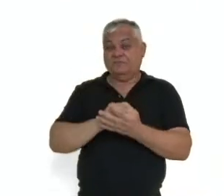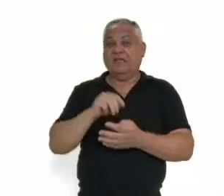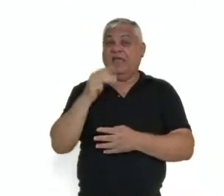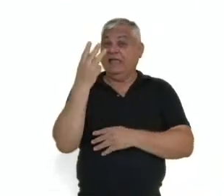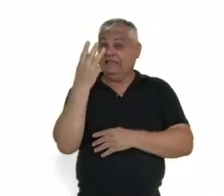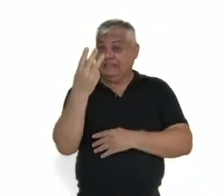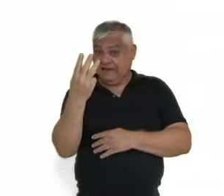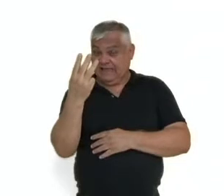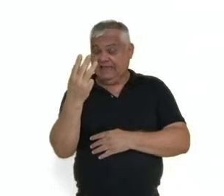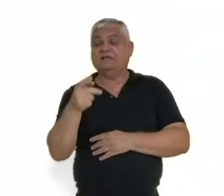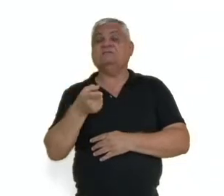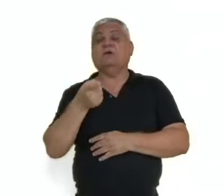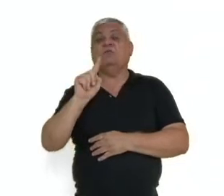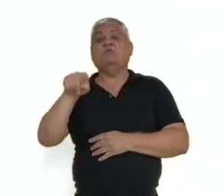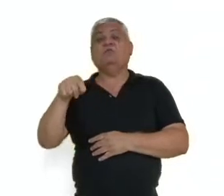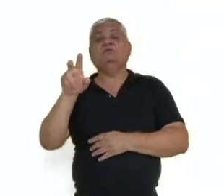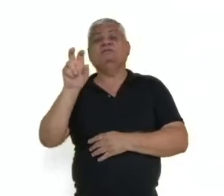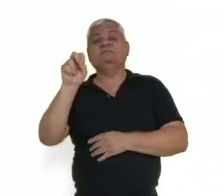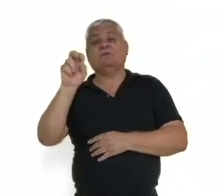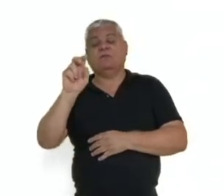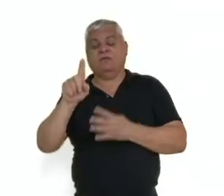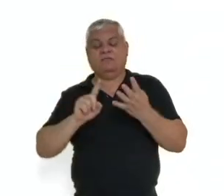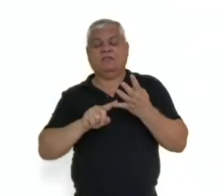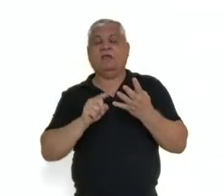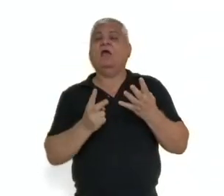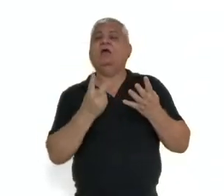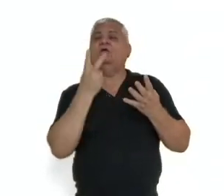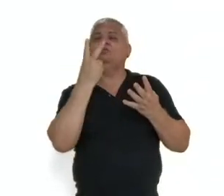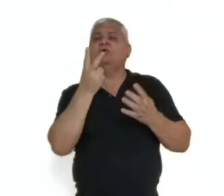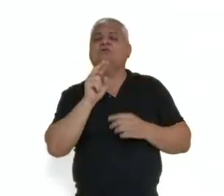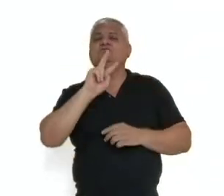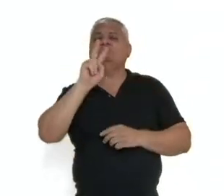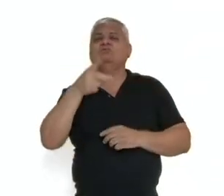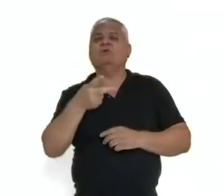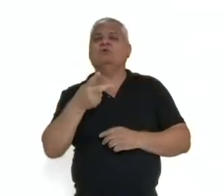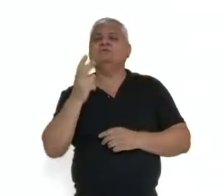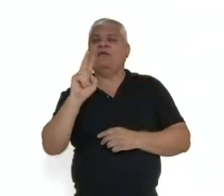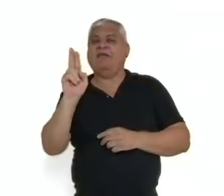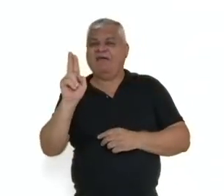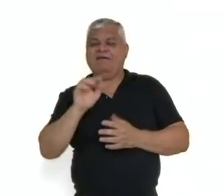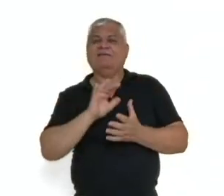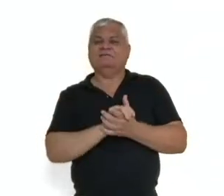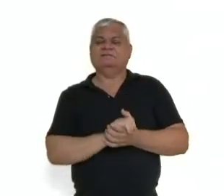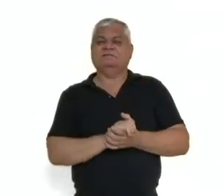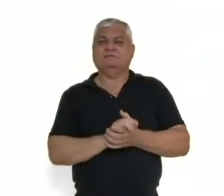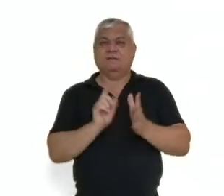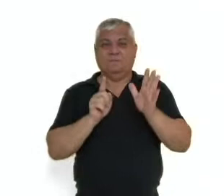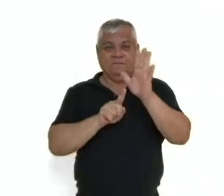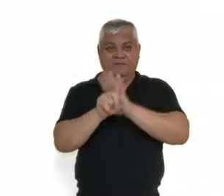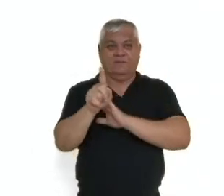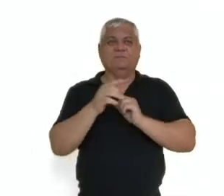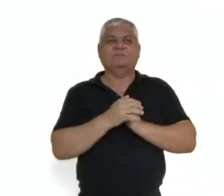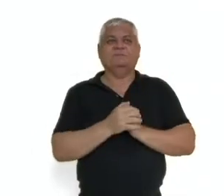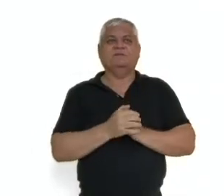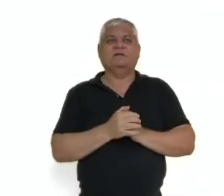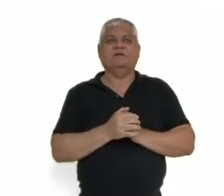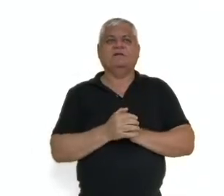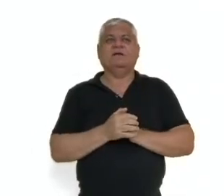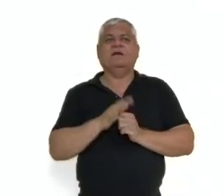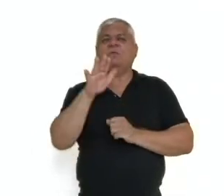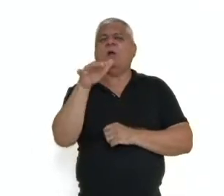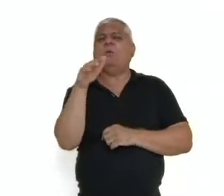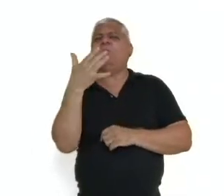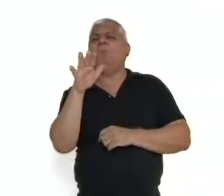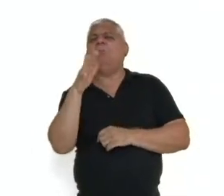a R$1,50 e 2 doces a R$2 cada. Olha a pergunta, qual foi o preço